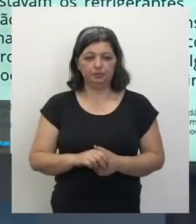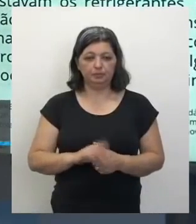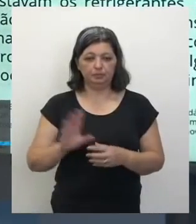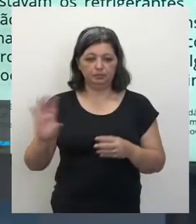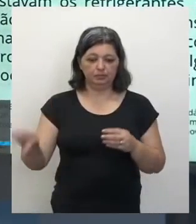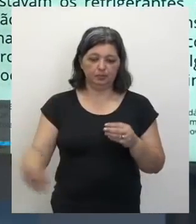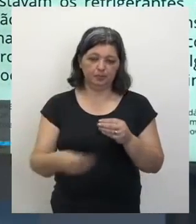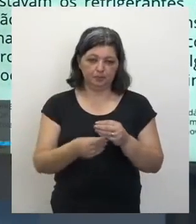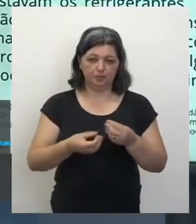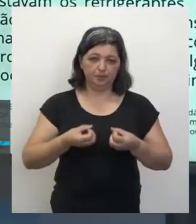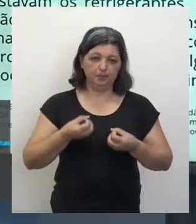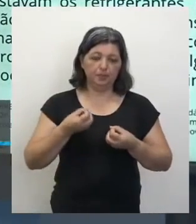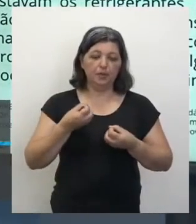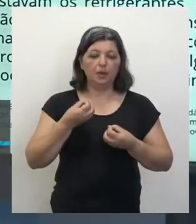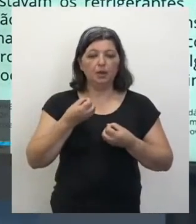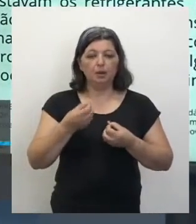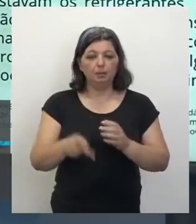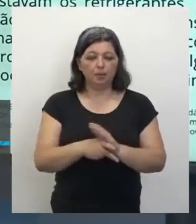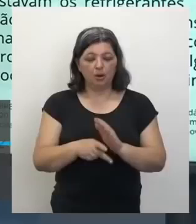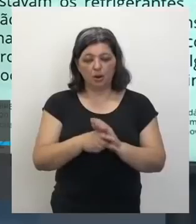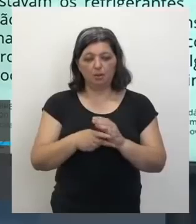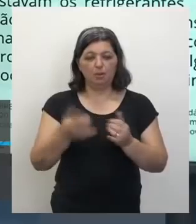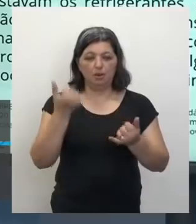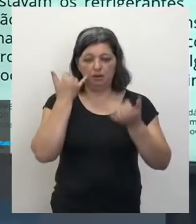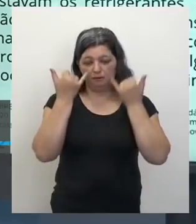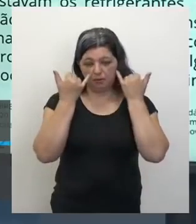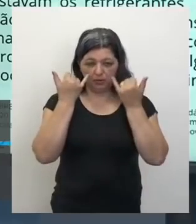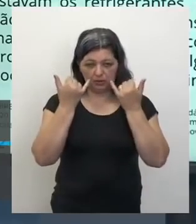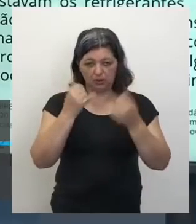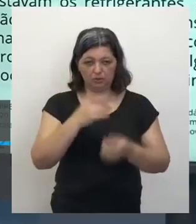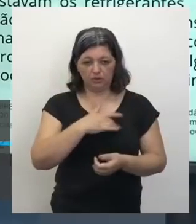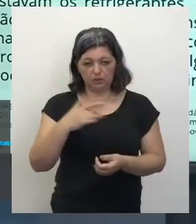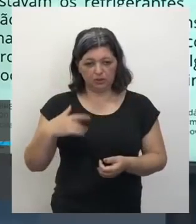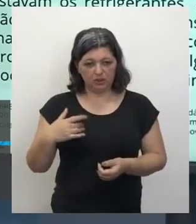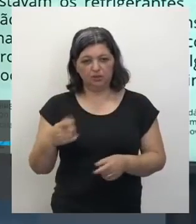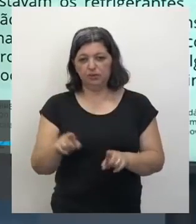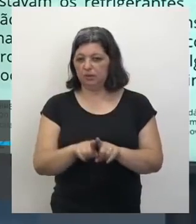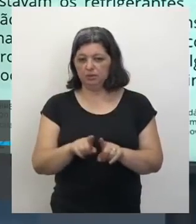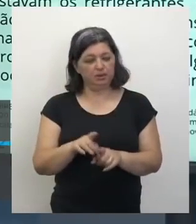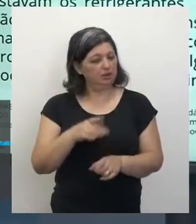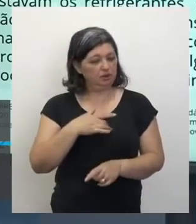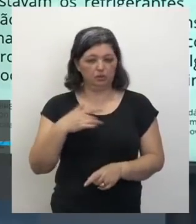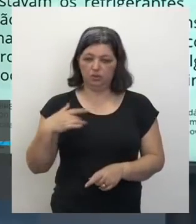essas informações sobre alimentação saudável e não saudável. Vamos lá? Pode liberar para eles.